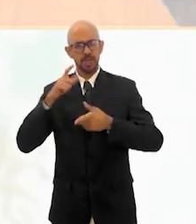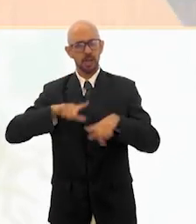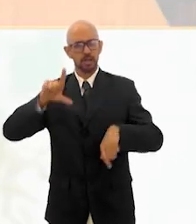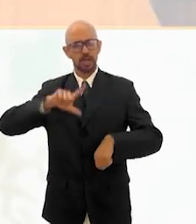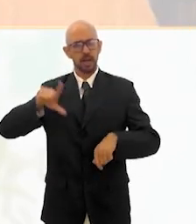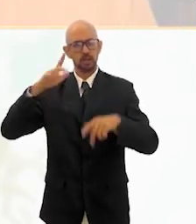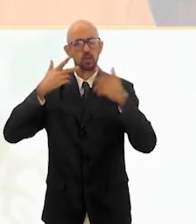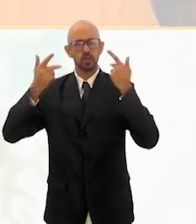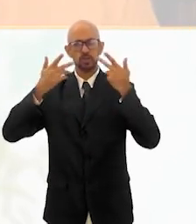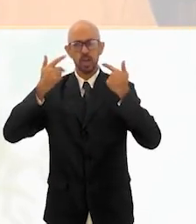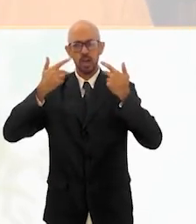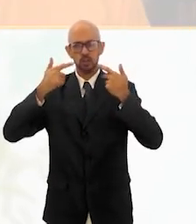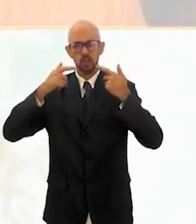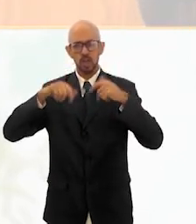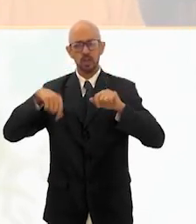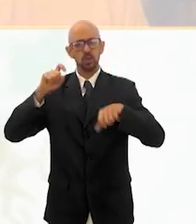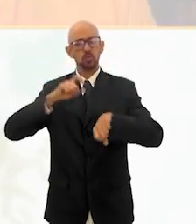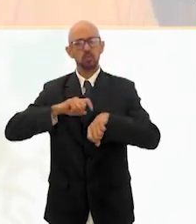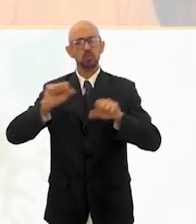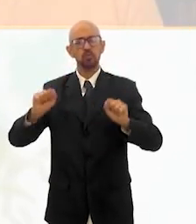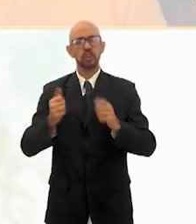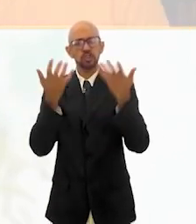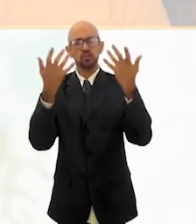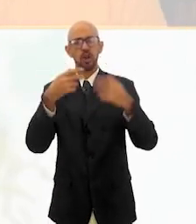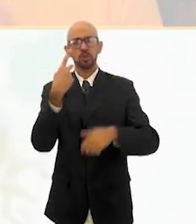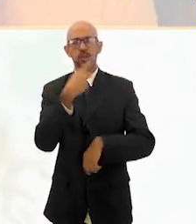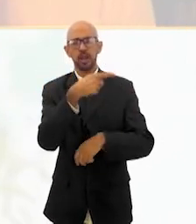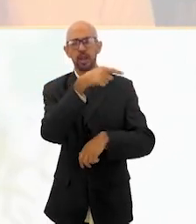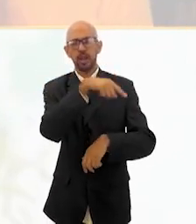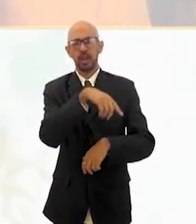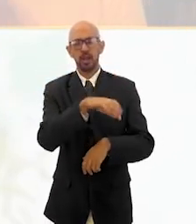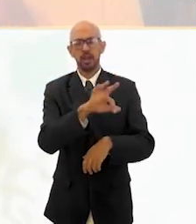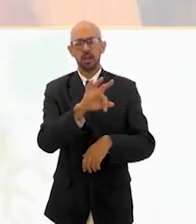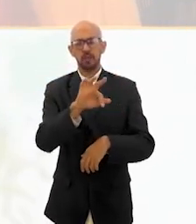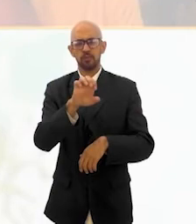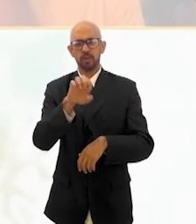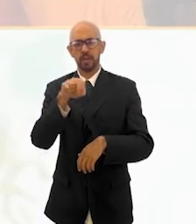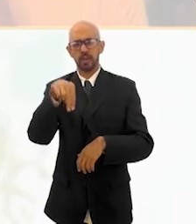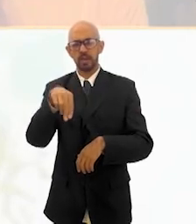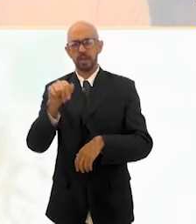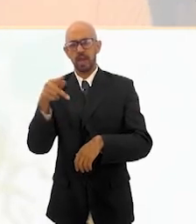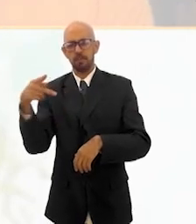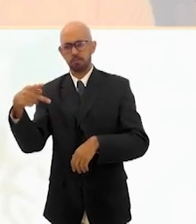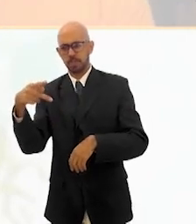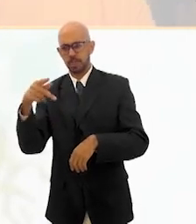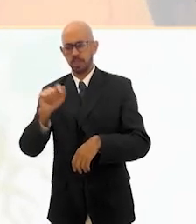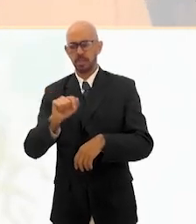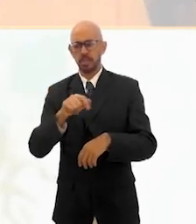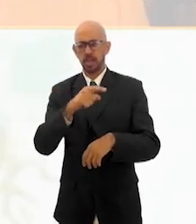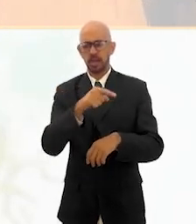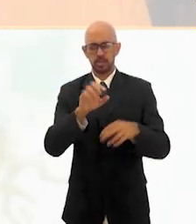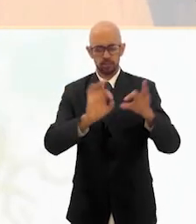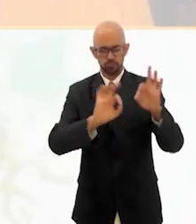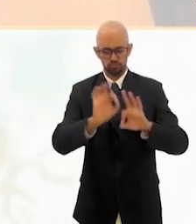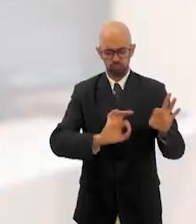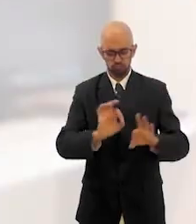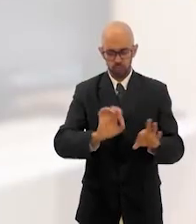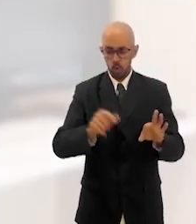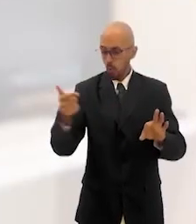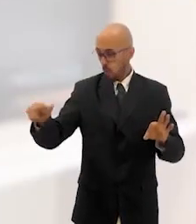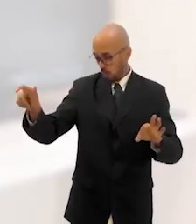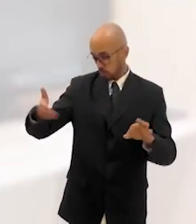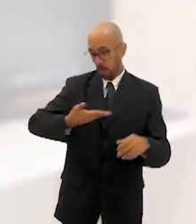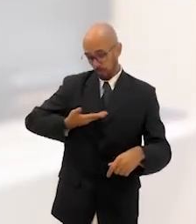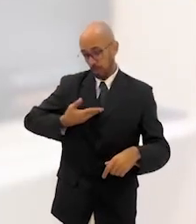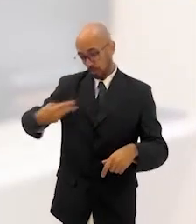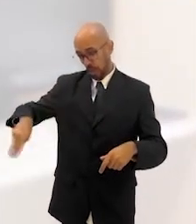e ela fazia lá os festivais. Num desses festivais, um deles foi a FENAPO, que era tinha um outro organizador também, muito, muito já de longa data lá